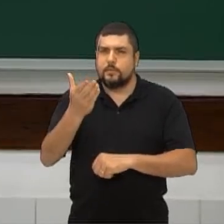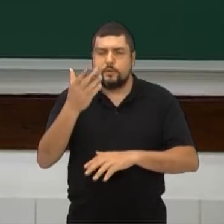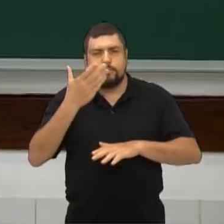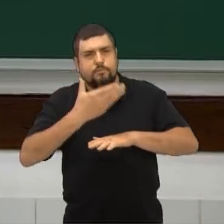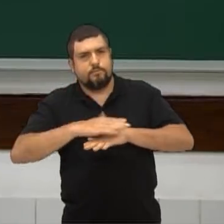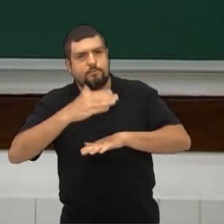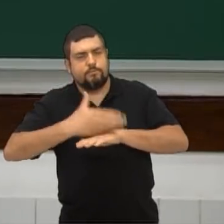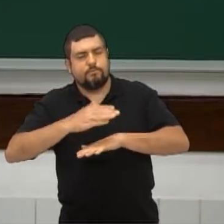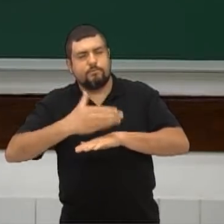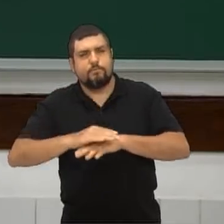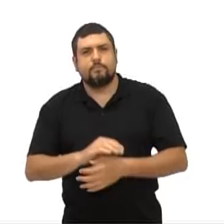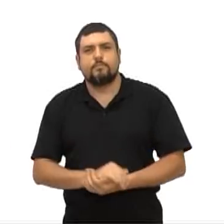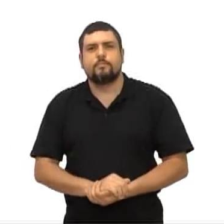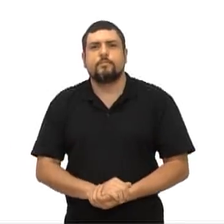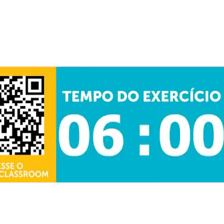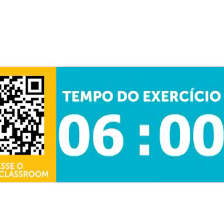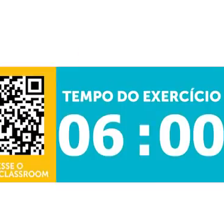exercício e eu já volto aqui.